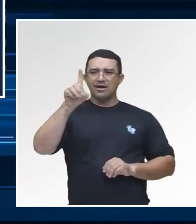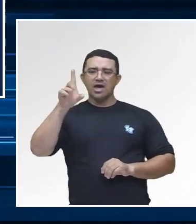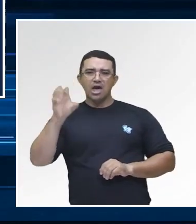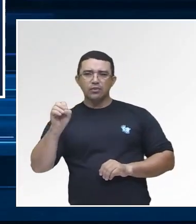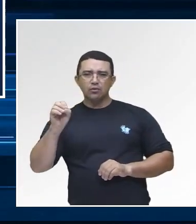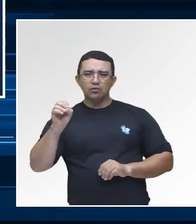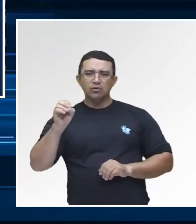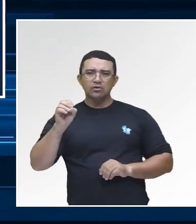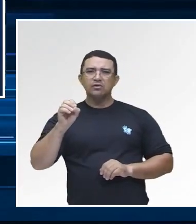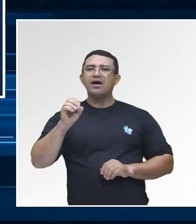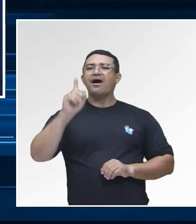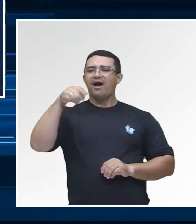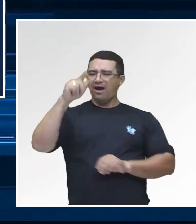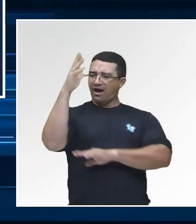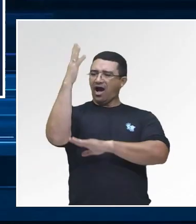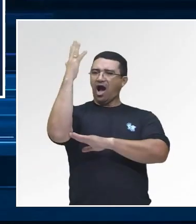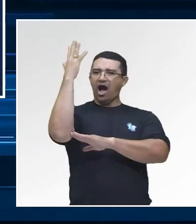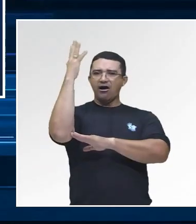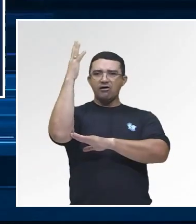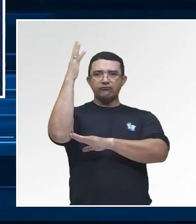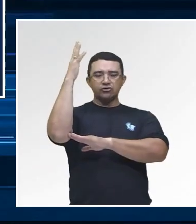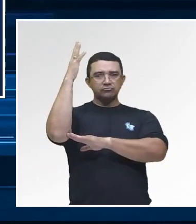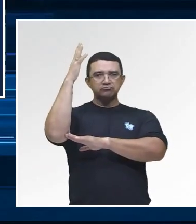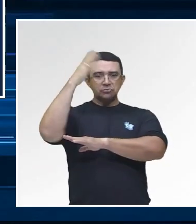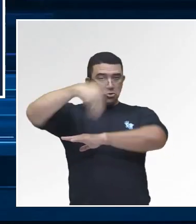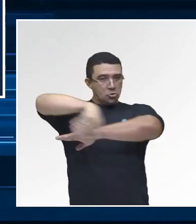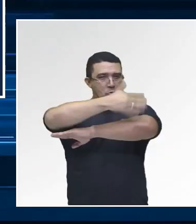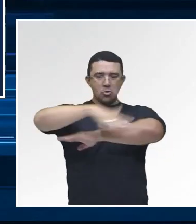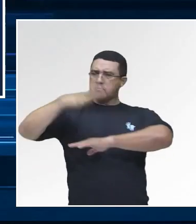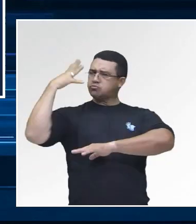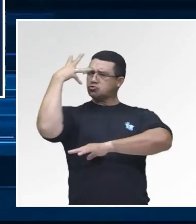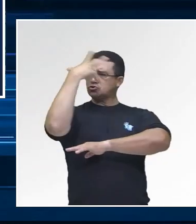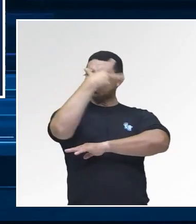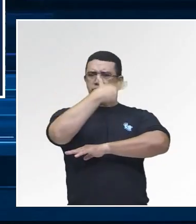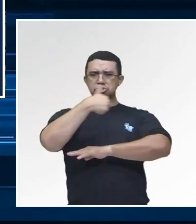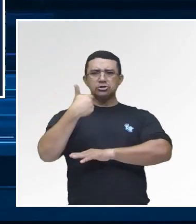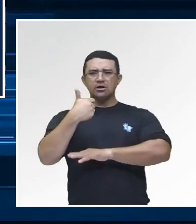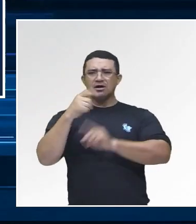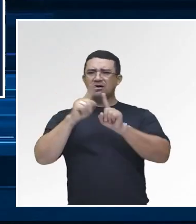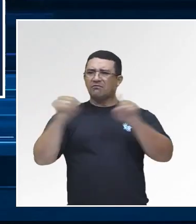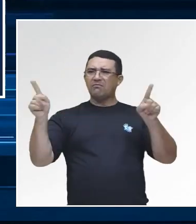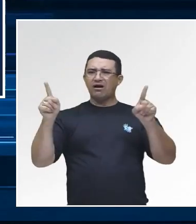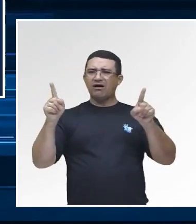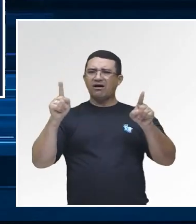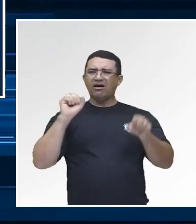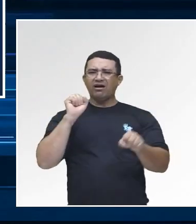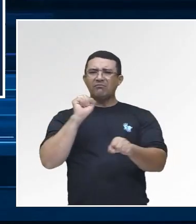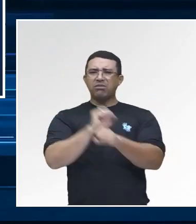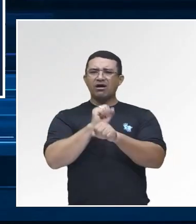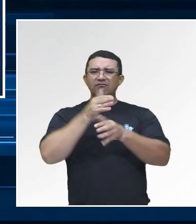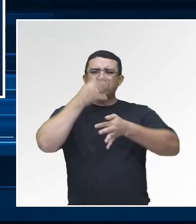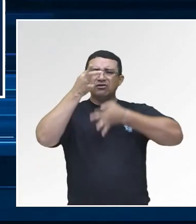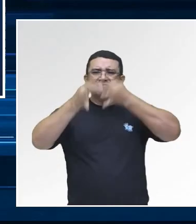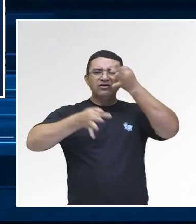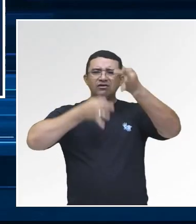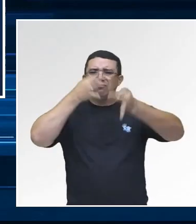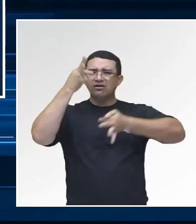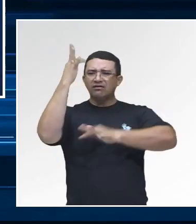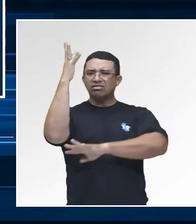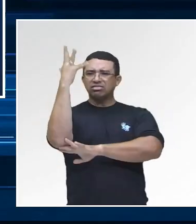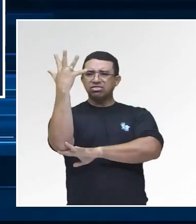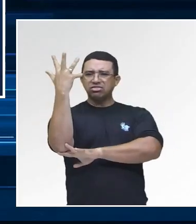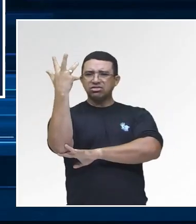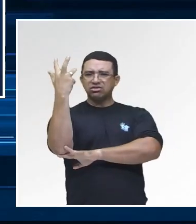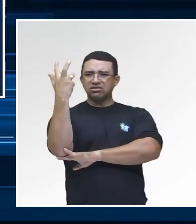que enchia a rua de vida, mas que de repente parou de florescer.